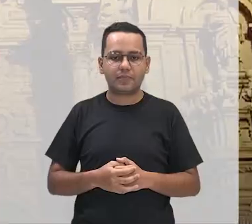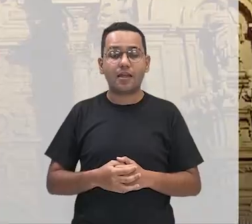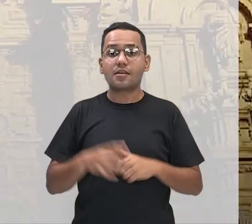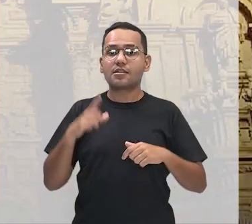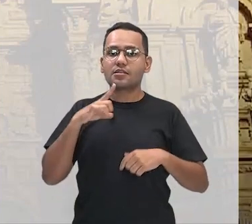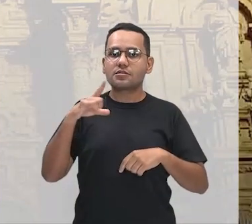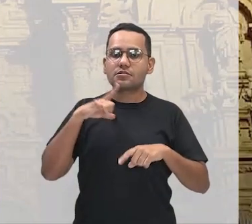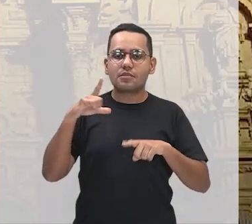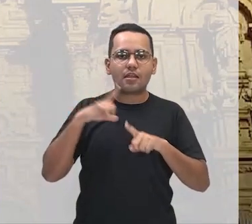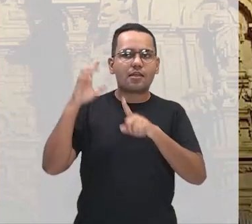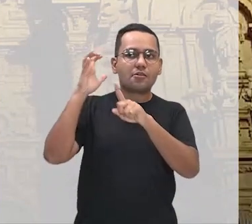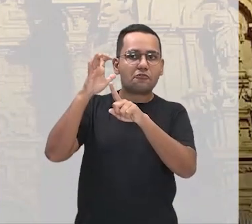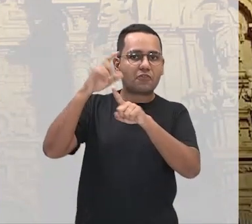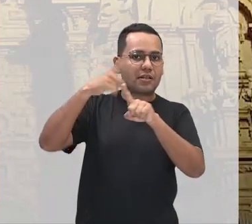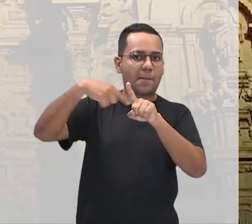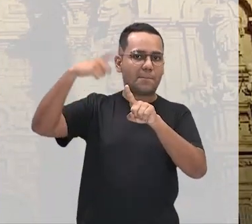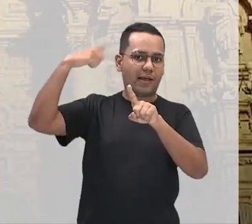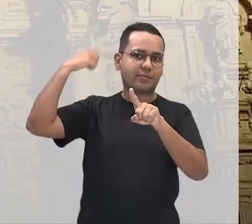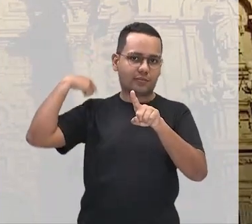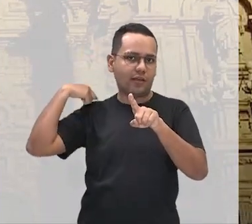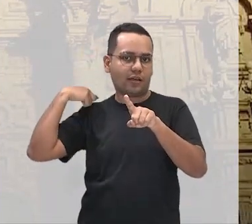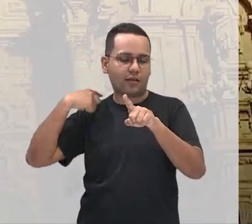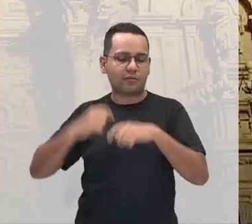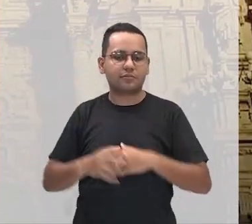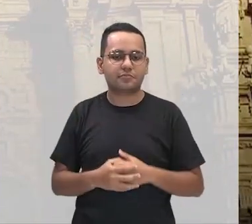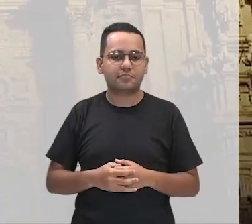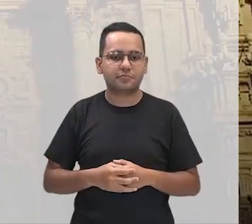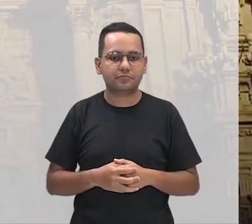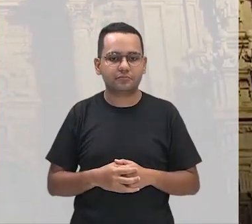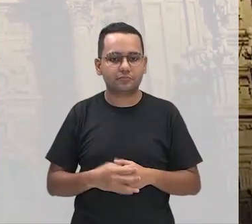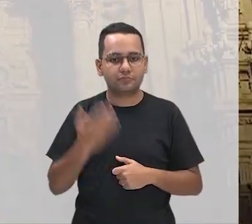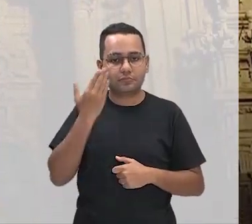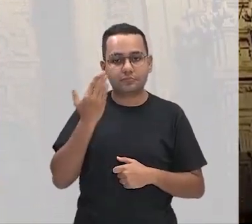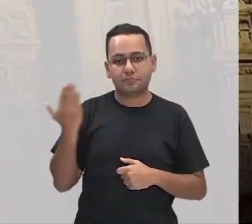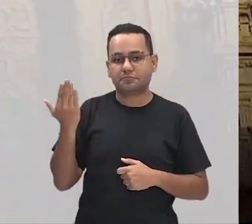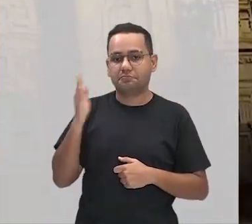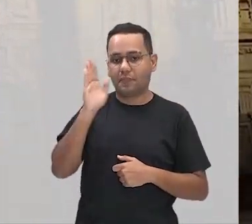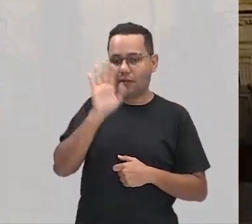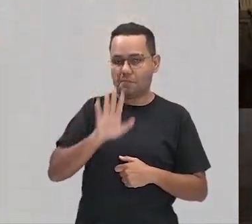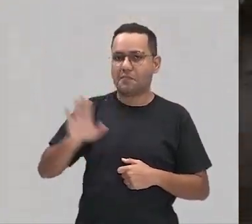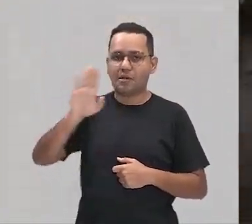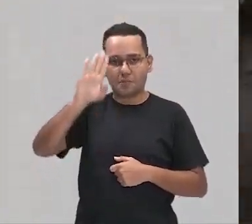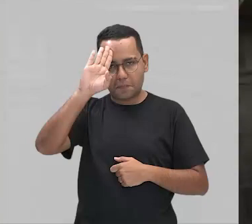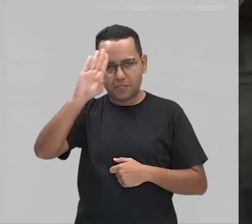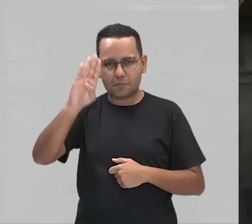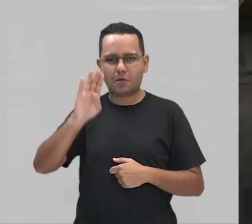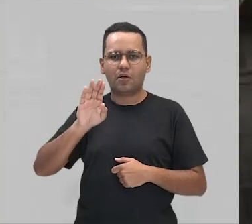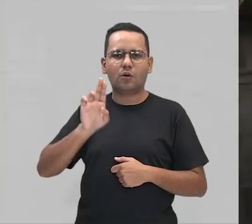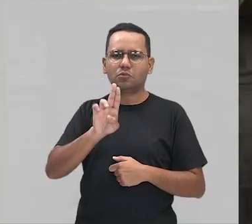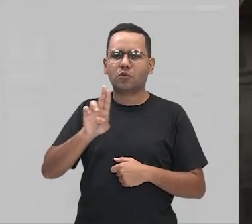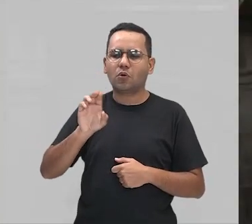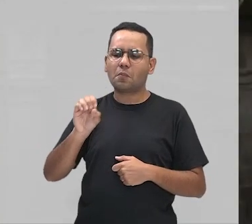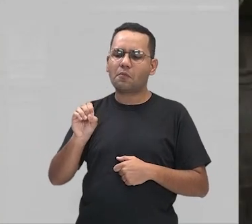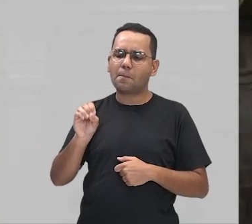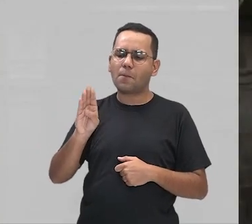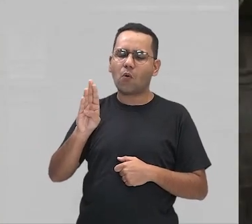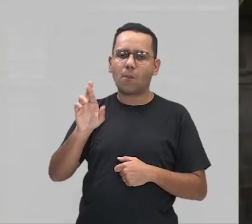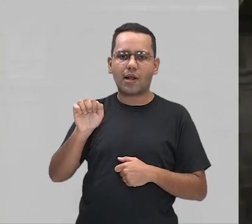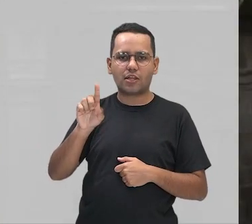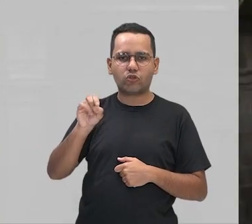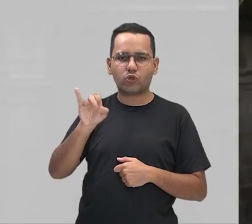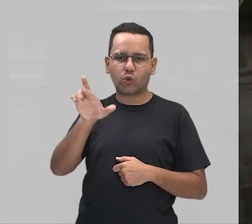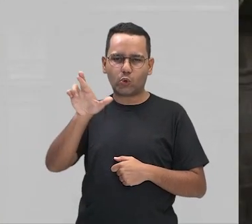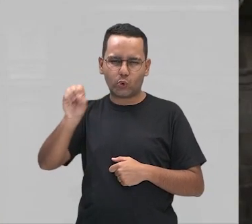outras sociedades. Essa aqui é a fachada do Obradoiro. Aqui temos